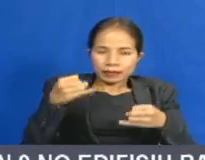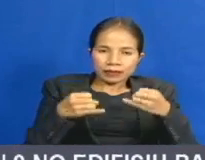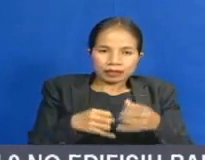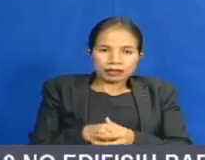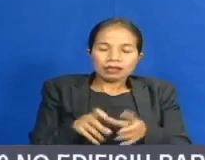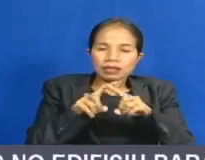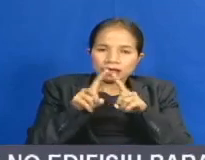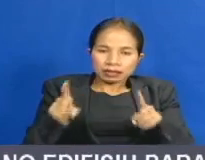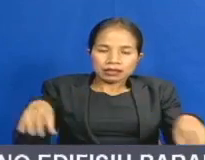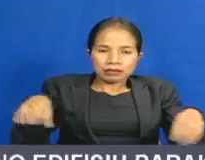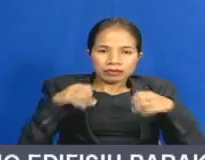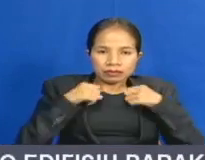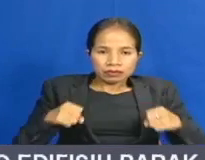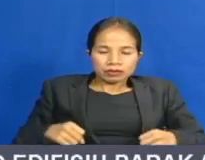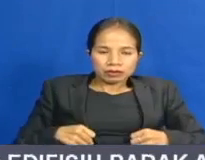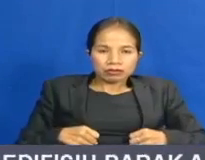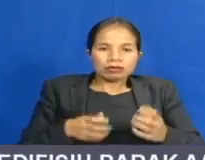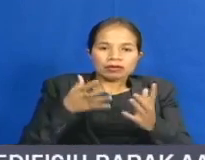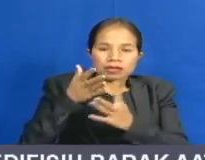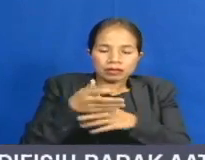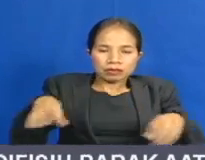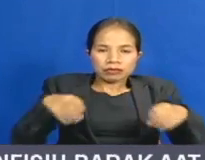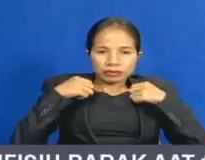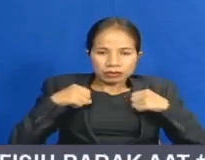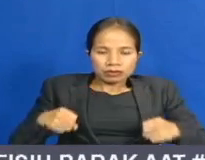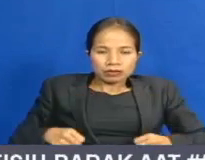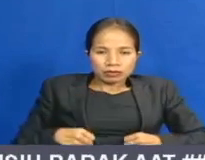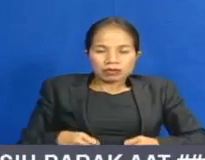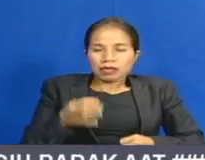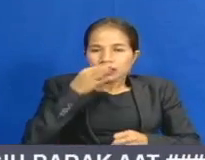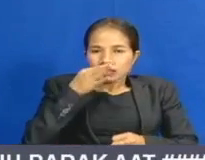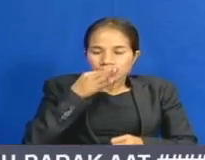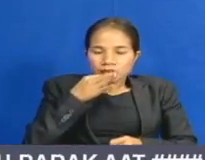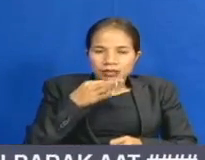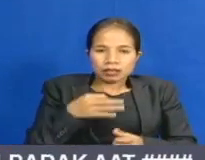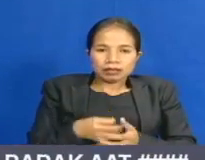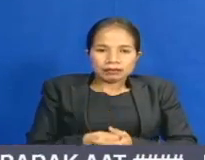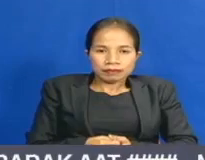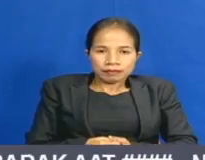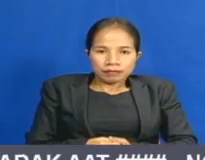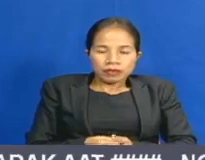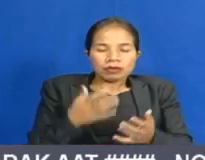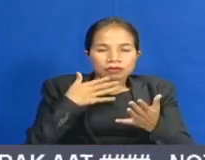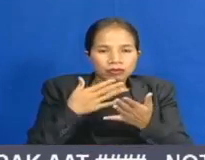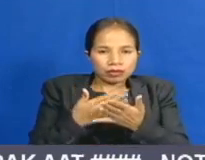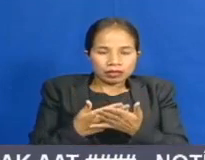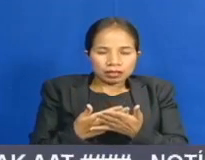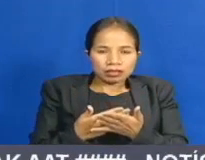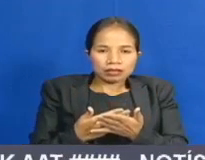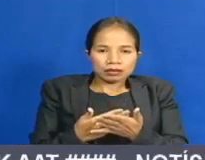disponibilidade serviço da saúde, ou acesso ao serviço da saúde, hahang, nabe que ho qualidade, ho